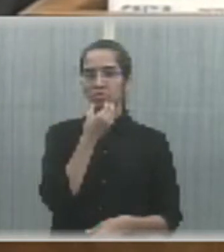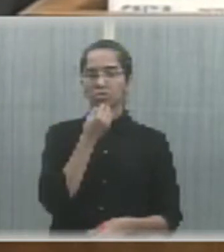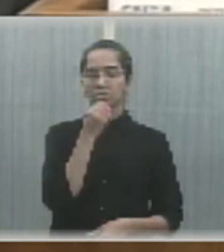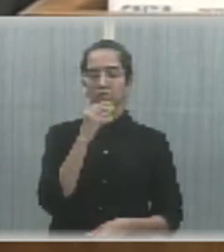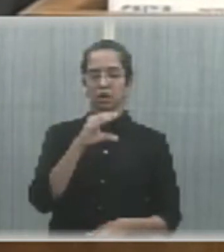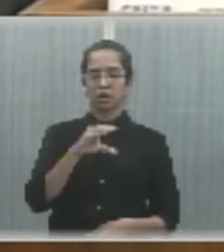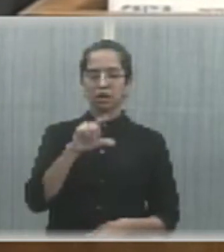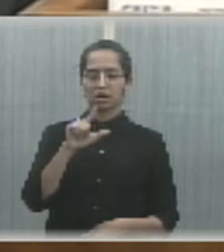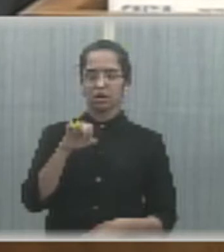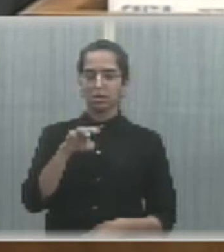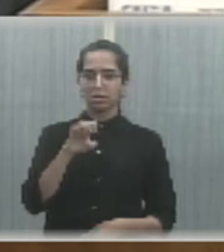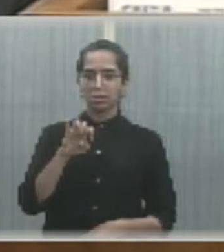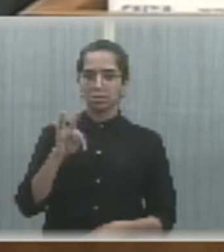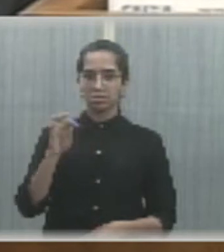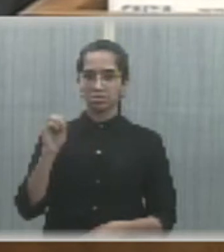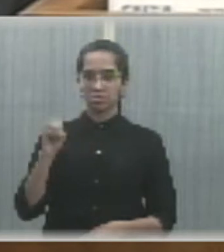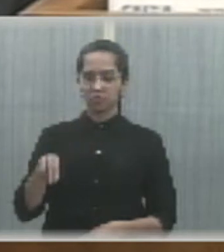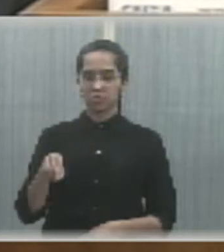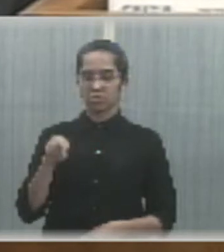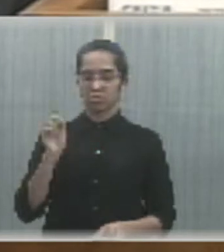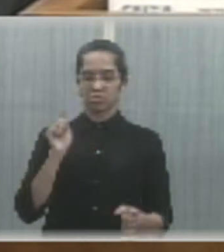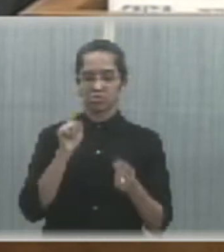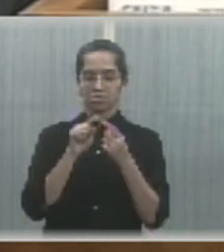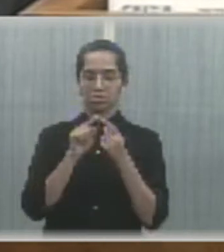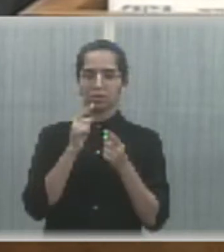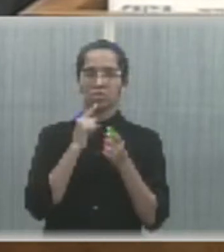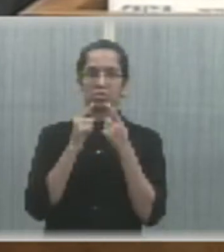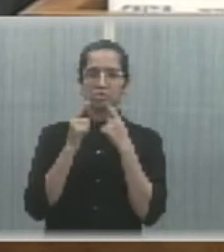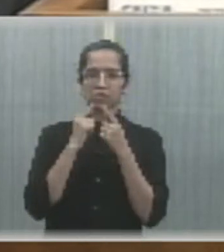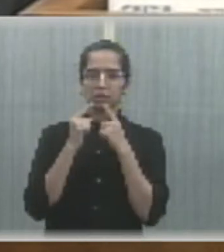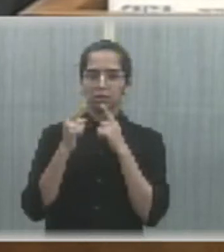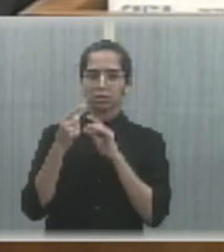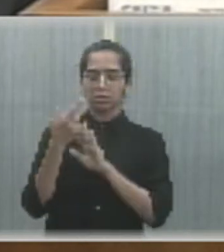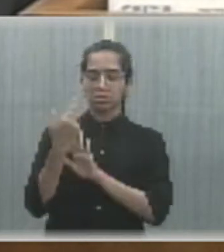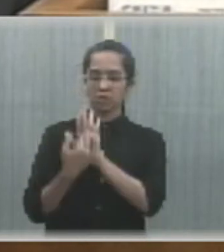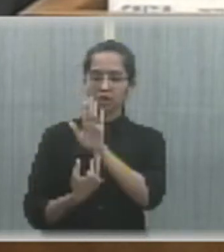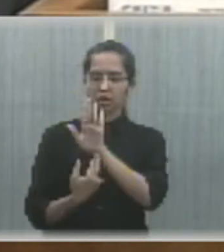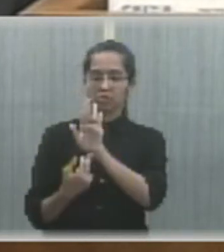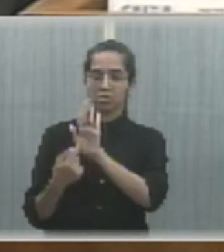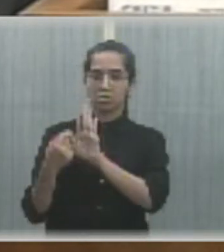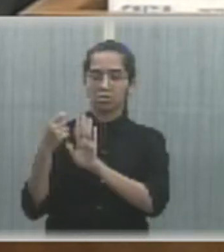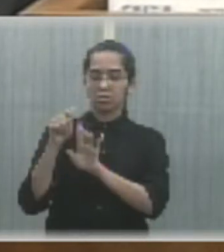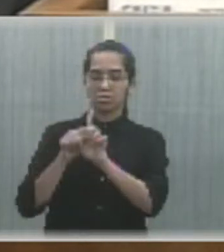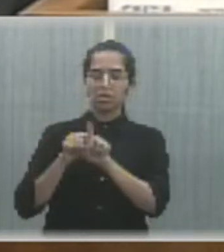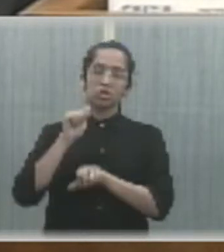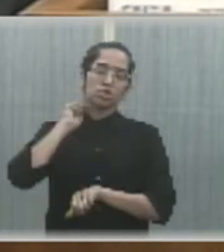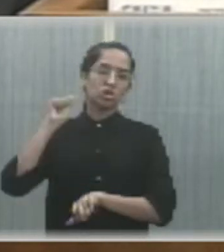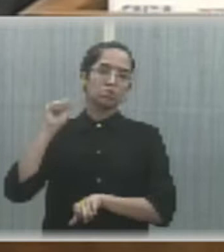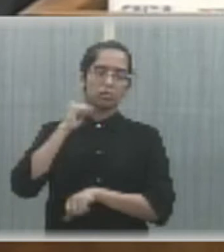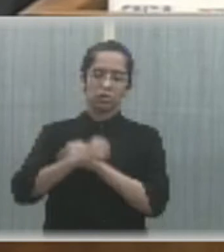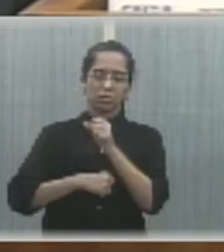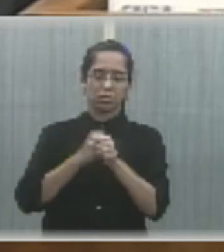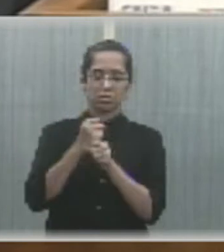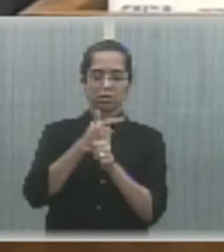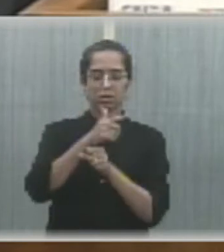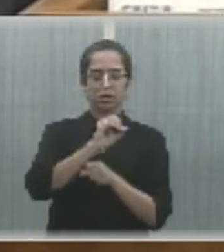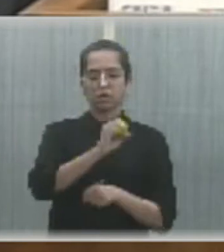Granja, referente ao mês de abril de 2022.